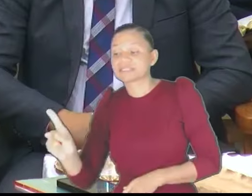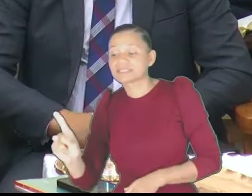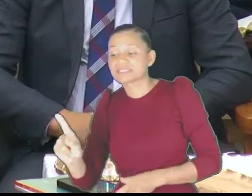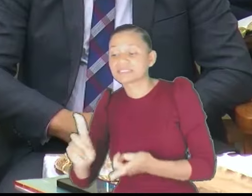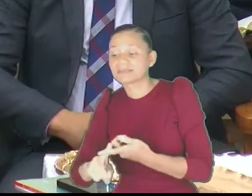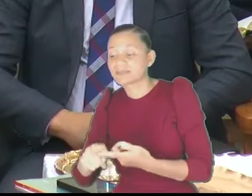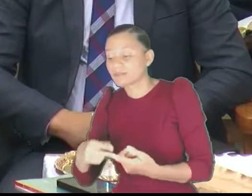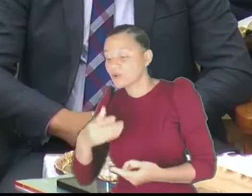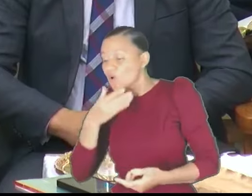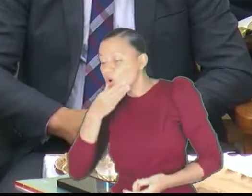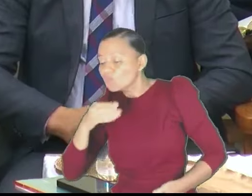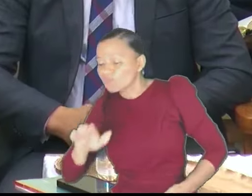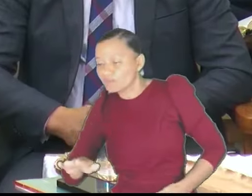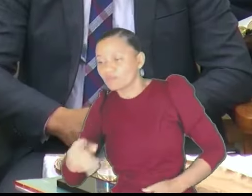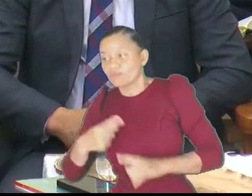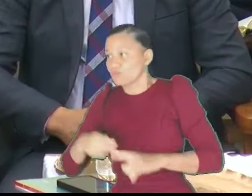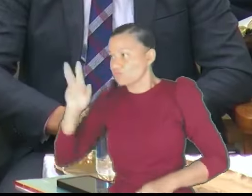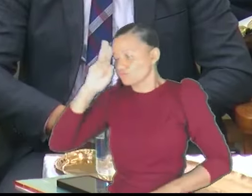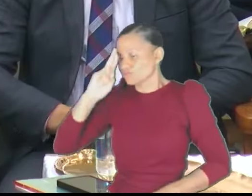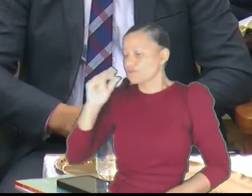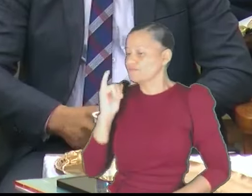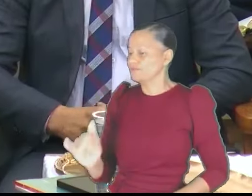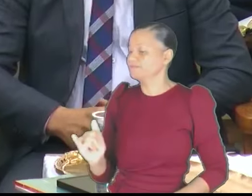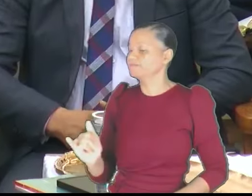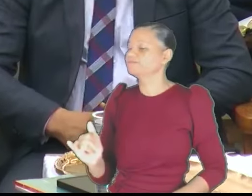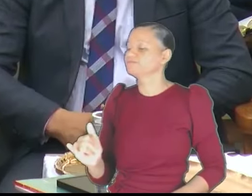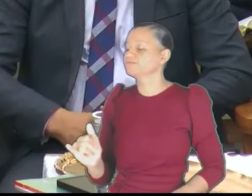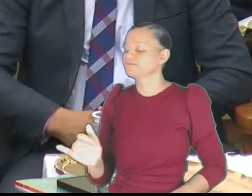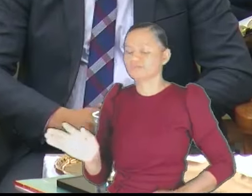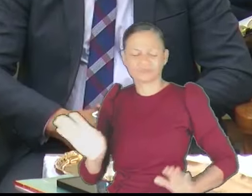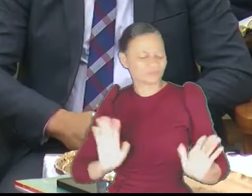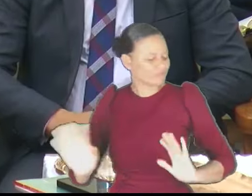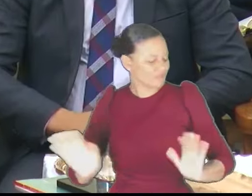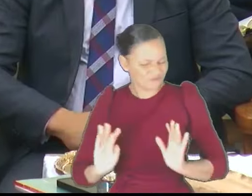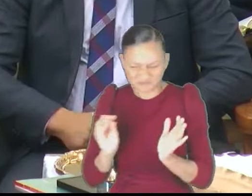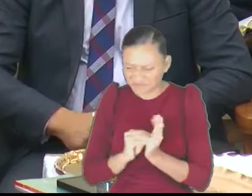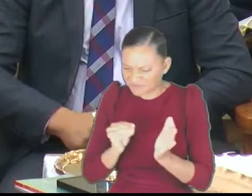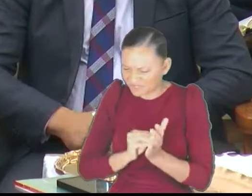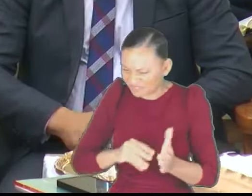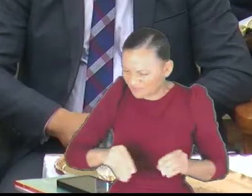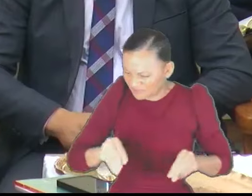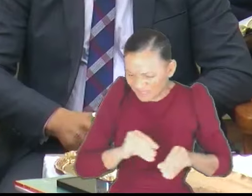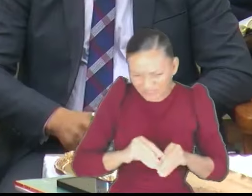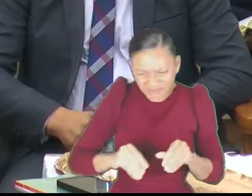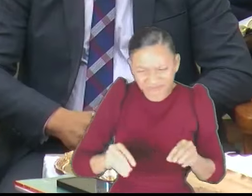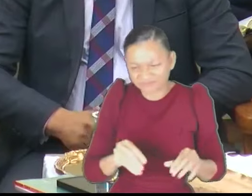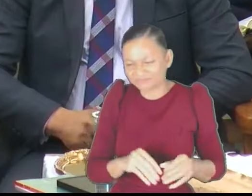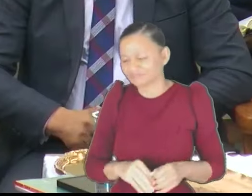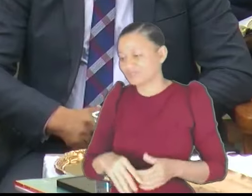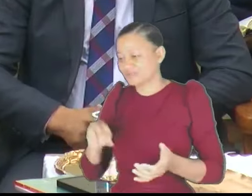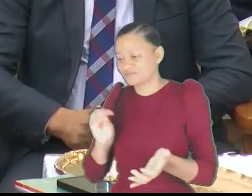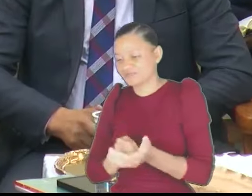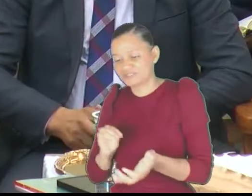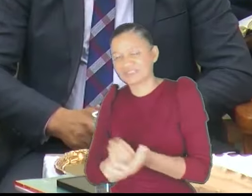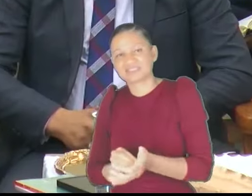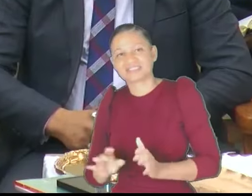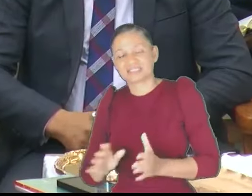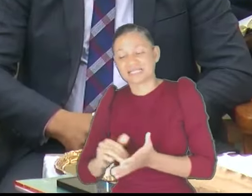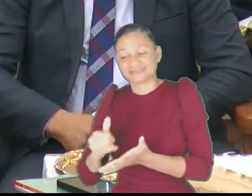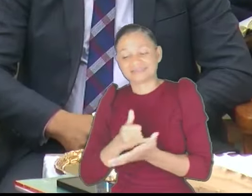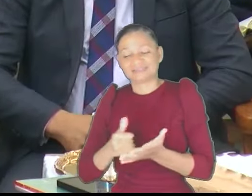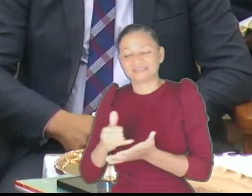porque assim diz o Senhor. Não vai faltar farinha aqui, e nem vai faltar azeite aqui.